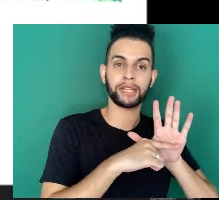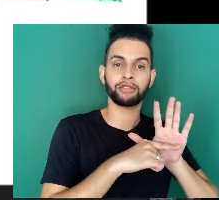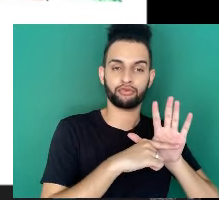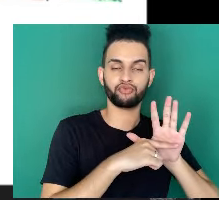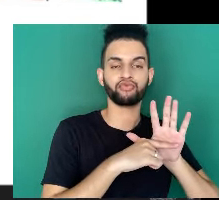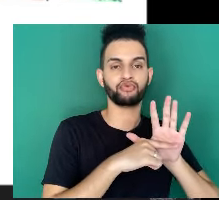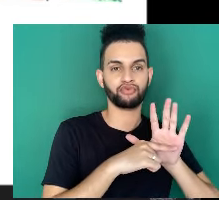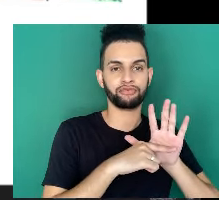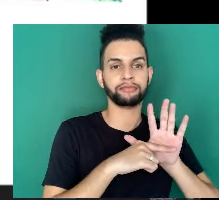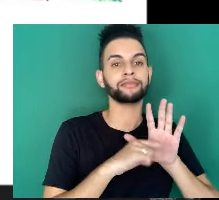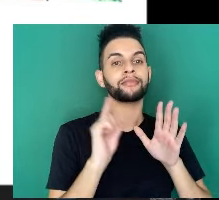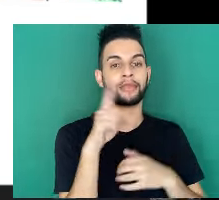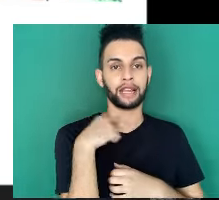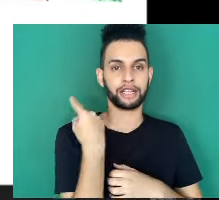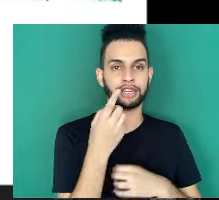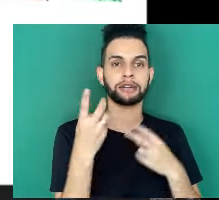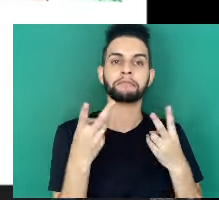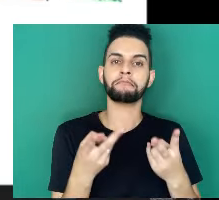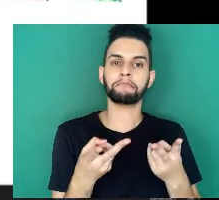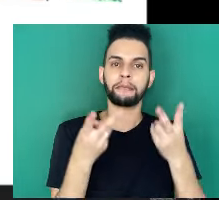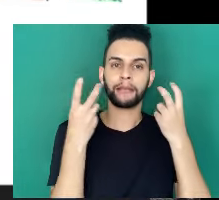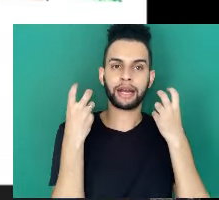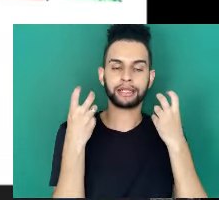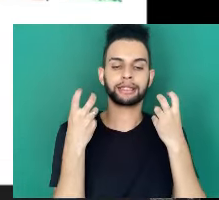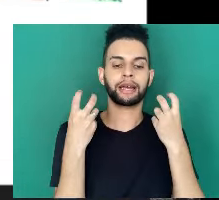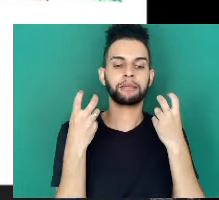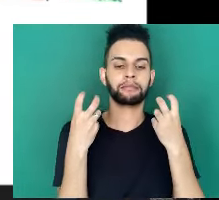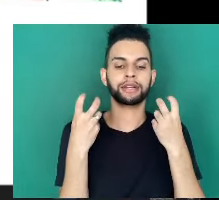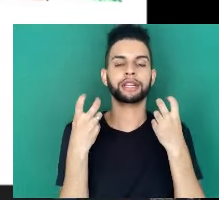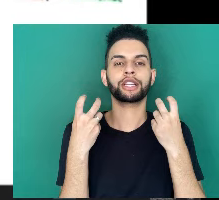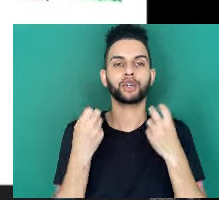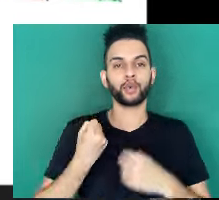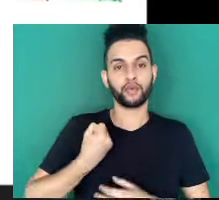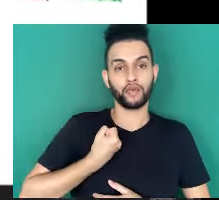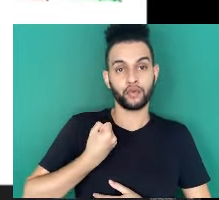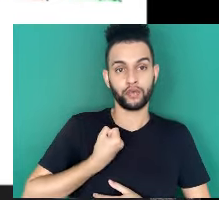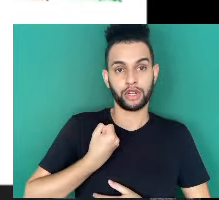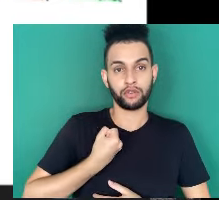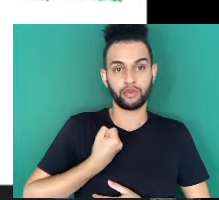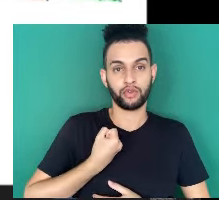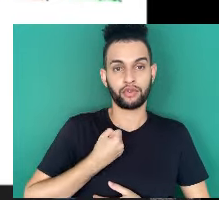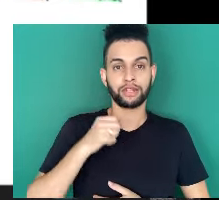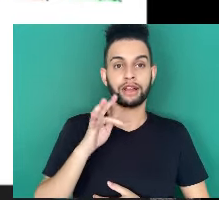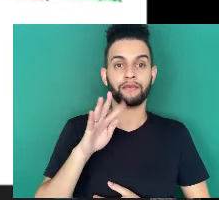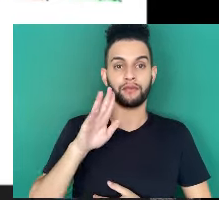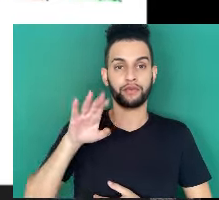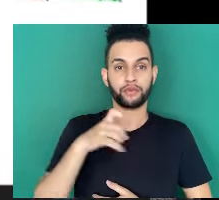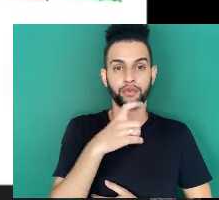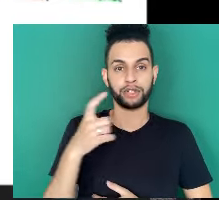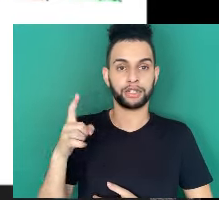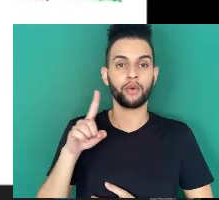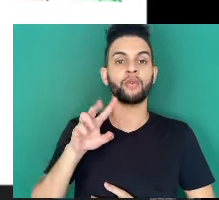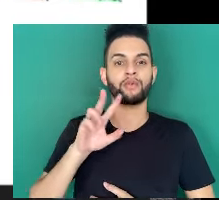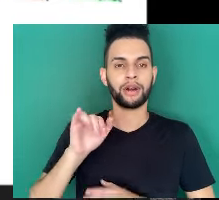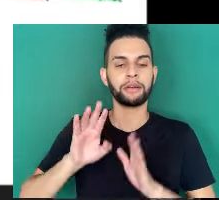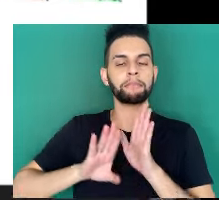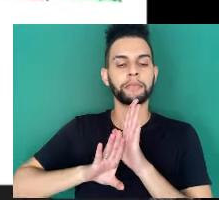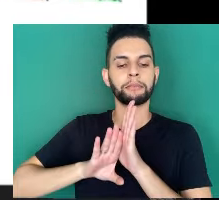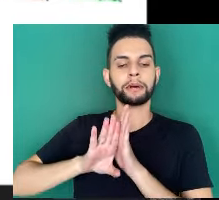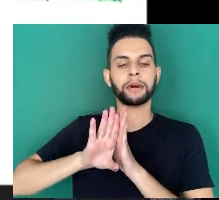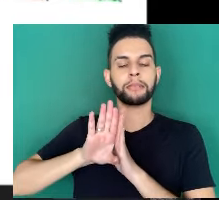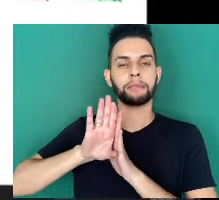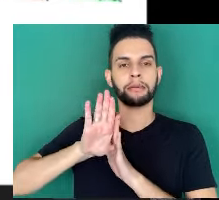vez mais, né, a gente pode perceber que o valor dessa função aumenta cada